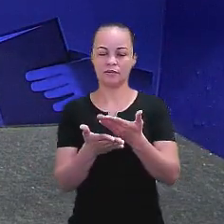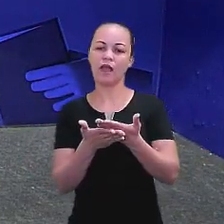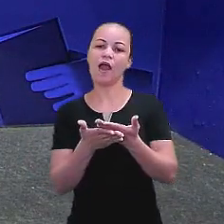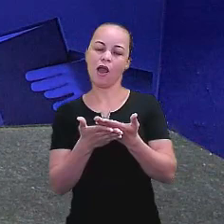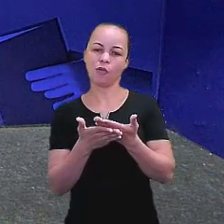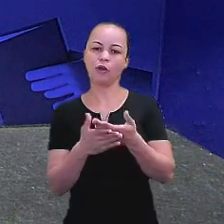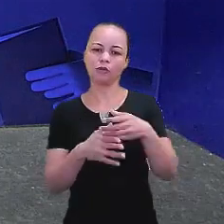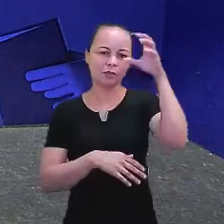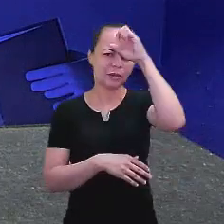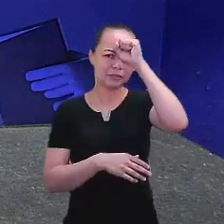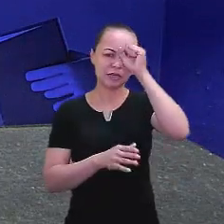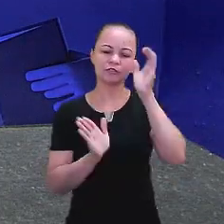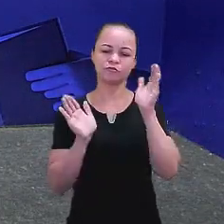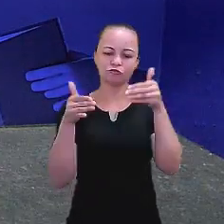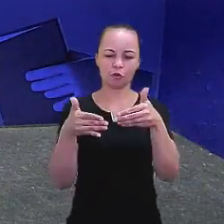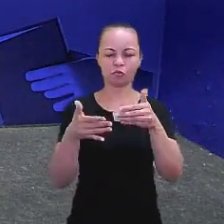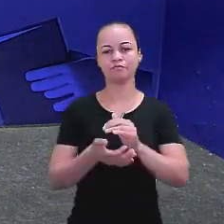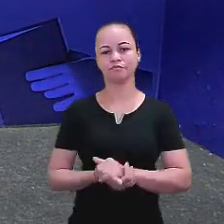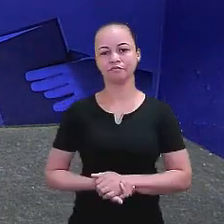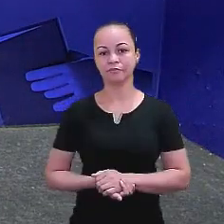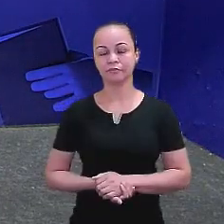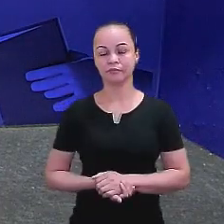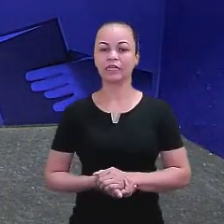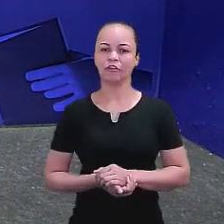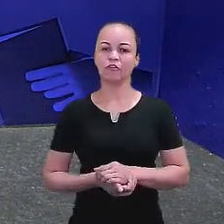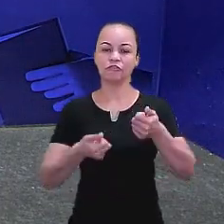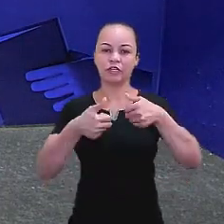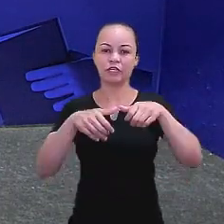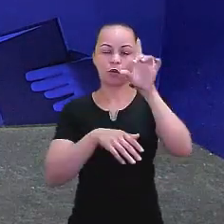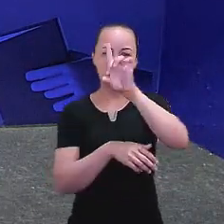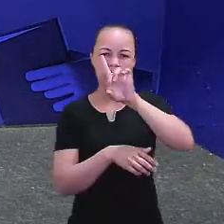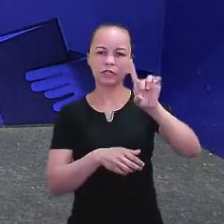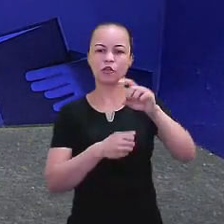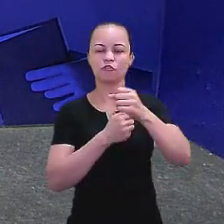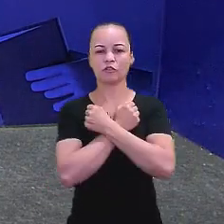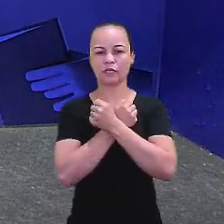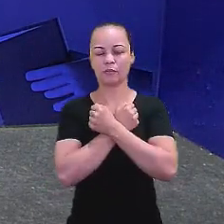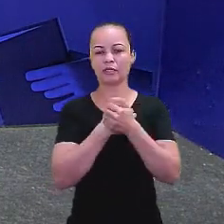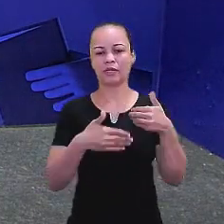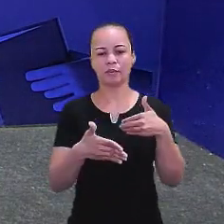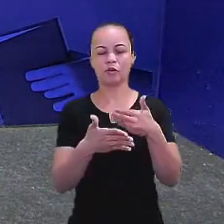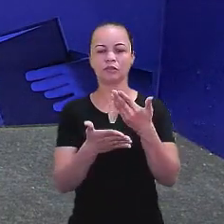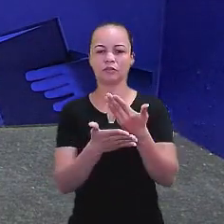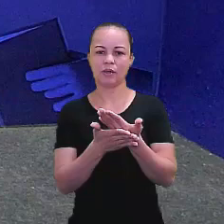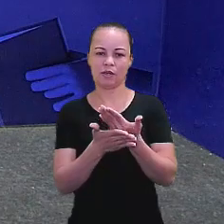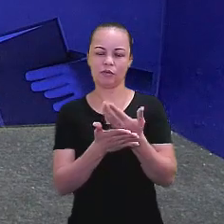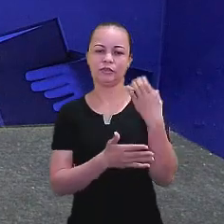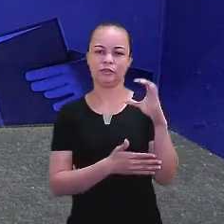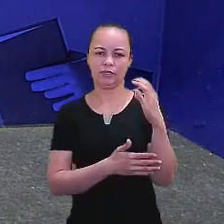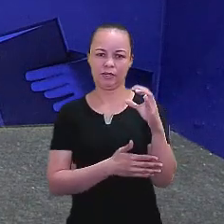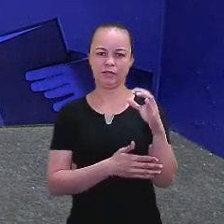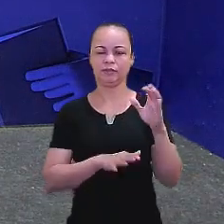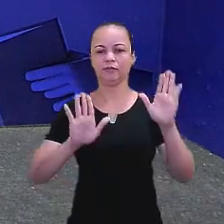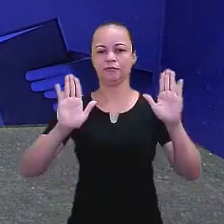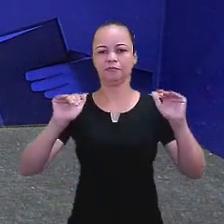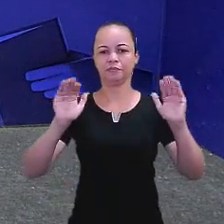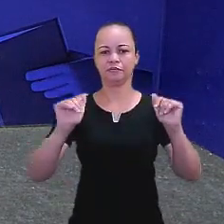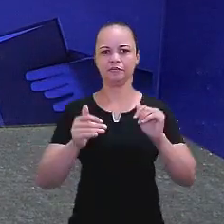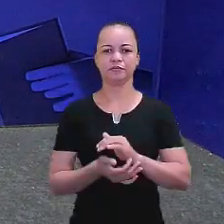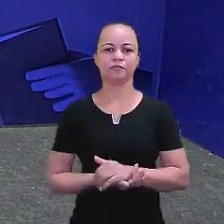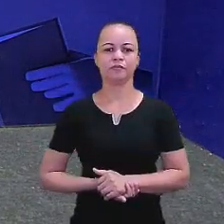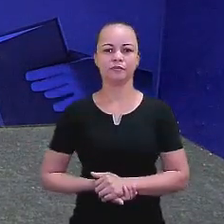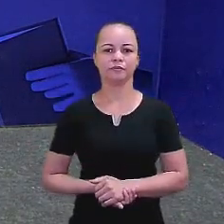foco, tá certo? Fiquem com Deus, um forte abraço e até a nossa próxima aula de Ciências da Natureza. Tchau, tchau.